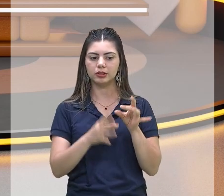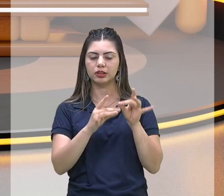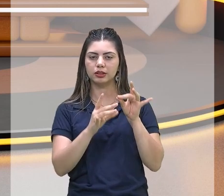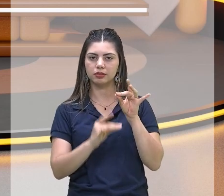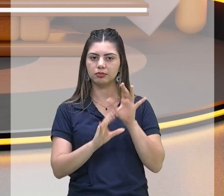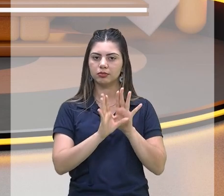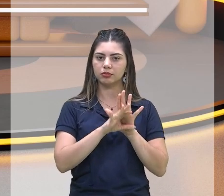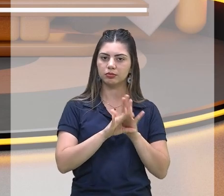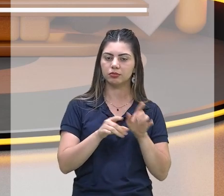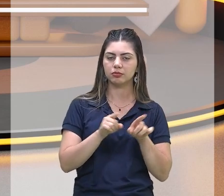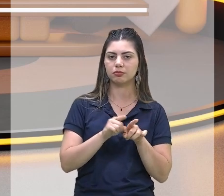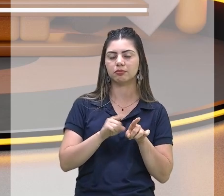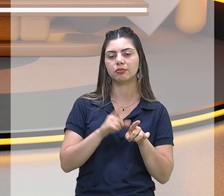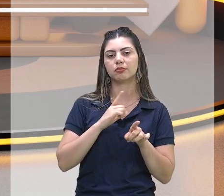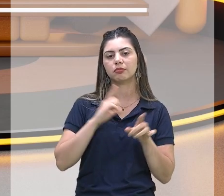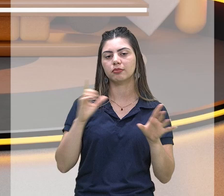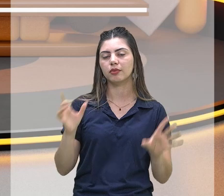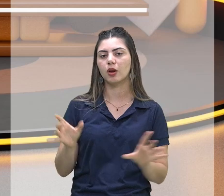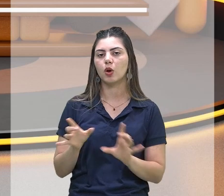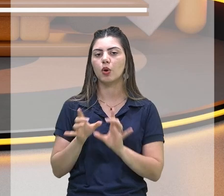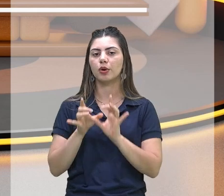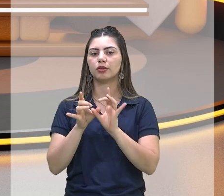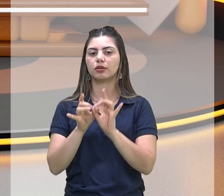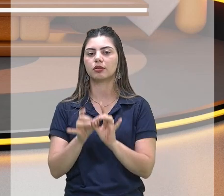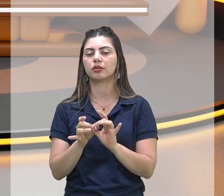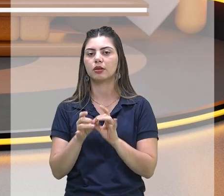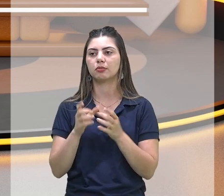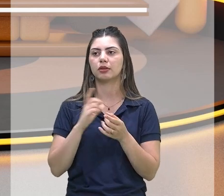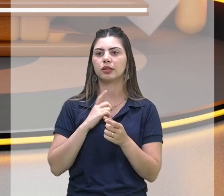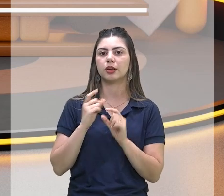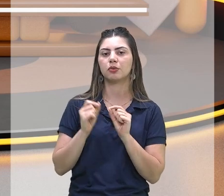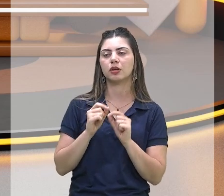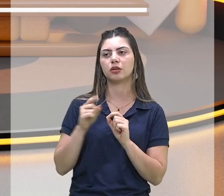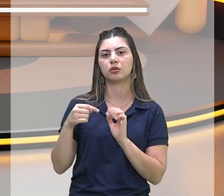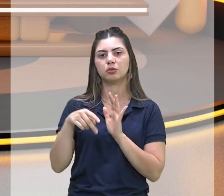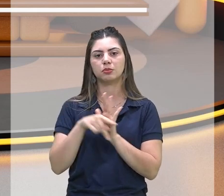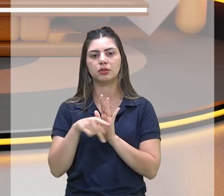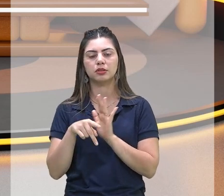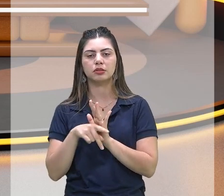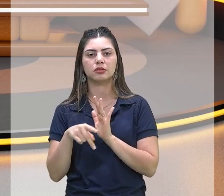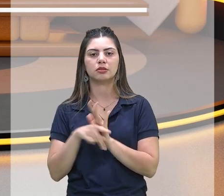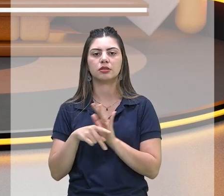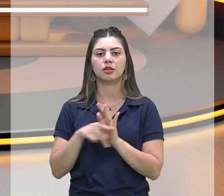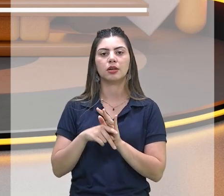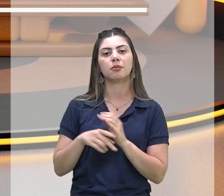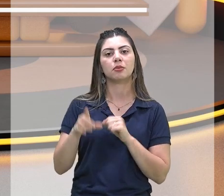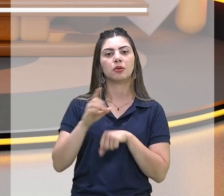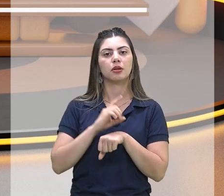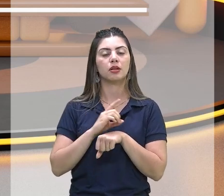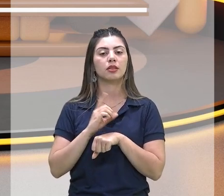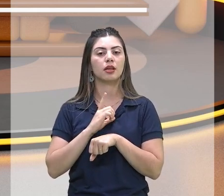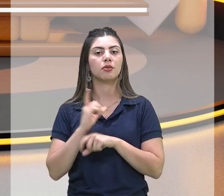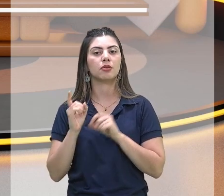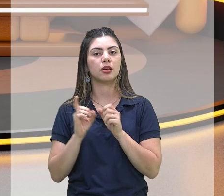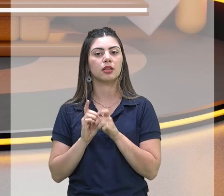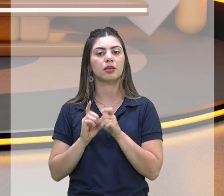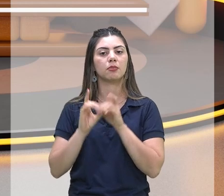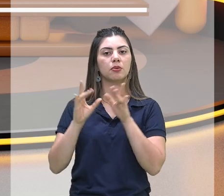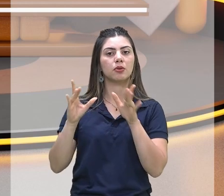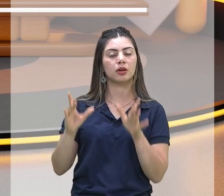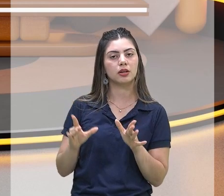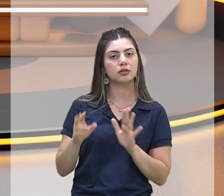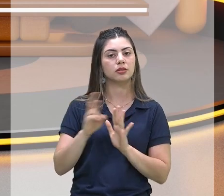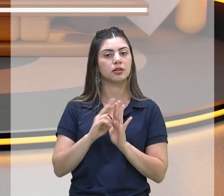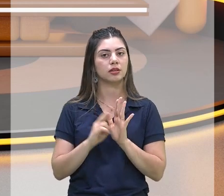essa integração aí para ter os princípios de democracia e desenvolvimento econômico entre os